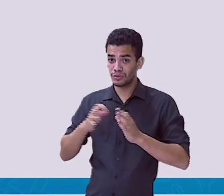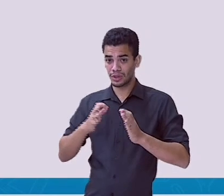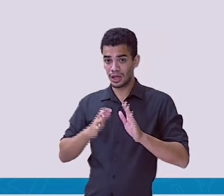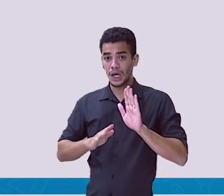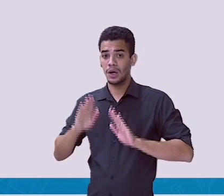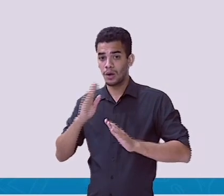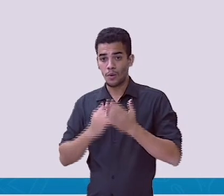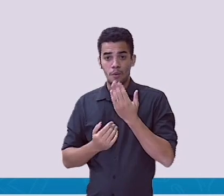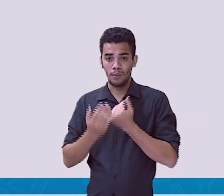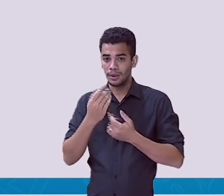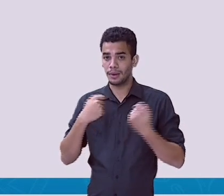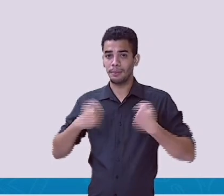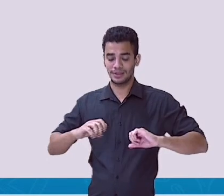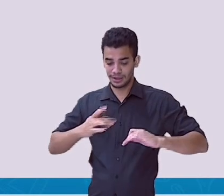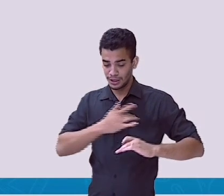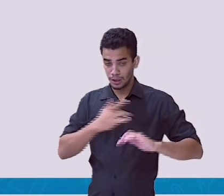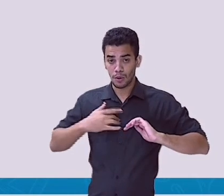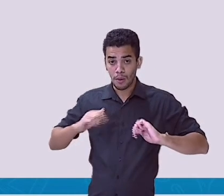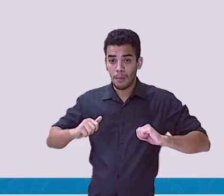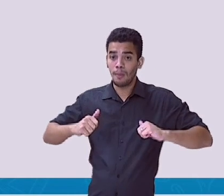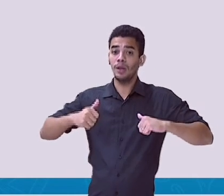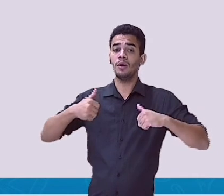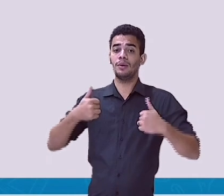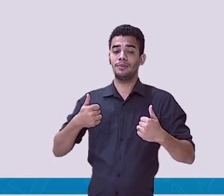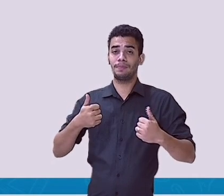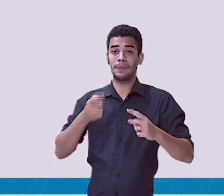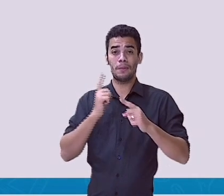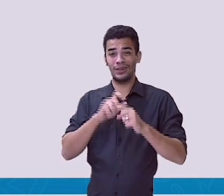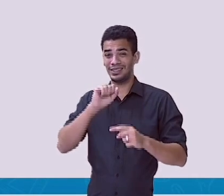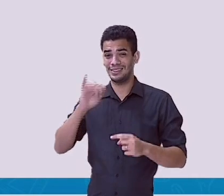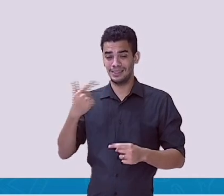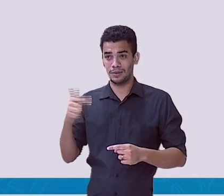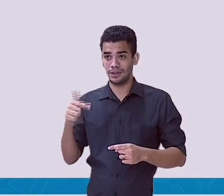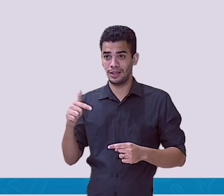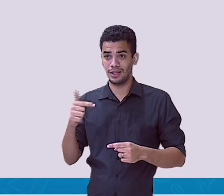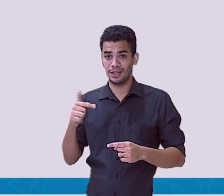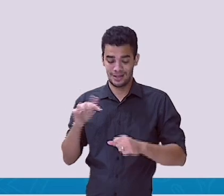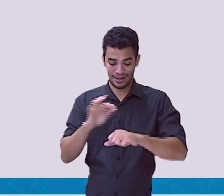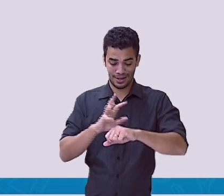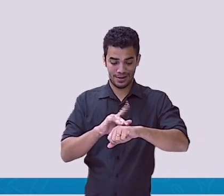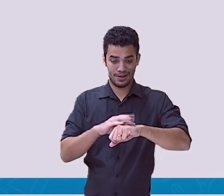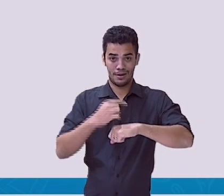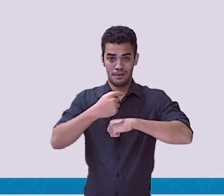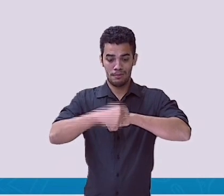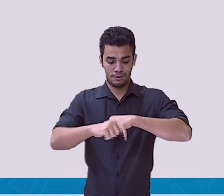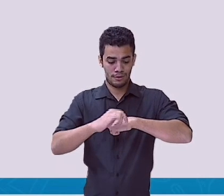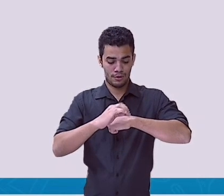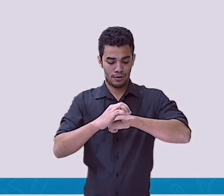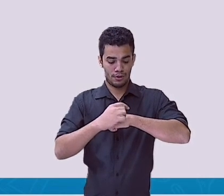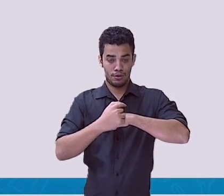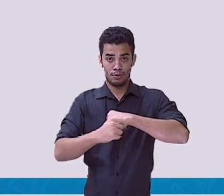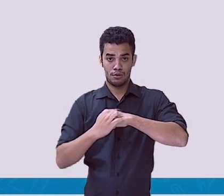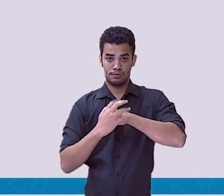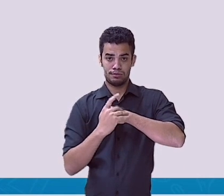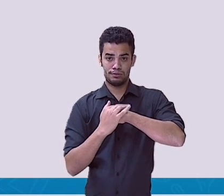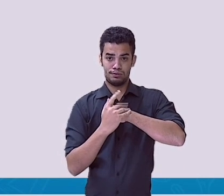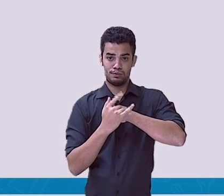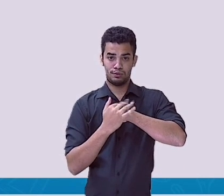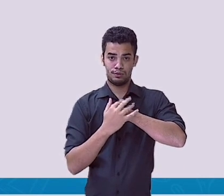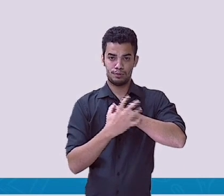das plaquetas para que haja esse processo de uma forma bem tranquila, para que aconteça da maneira correta.